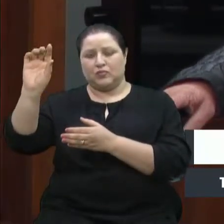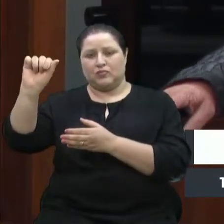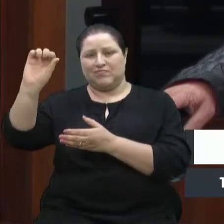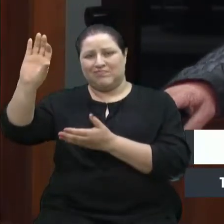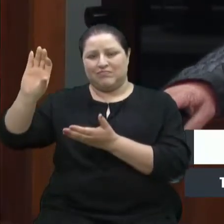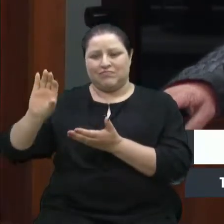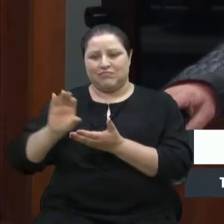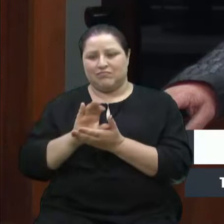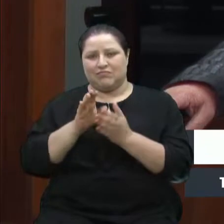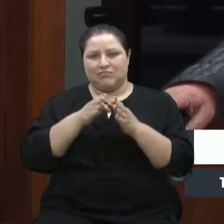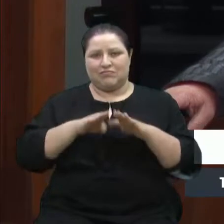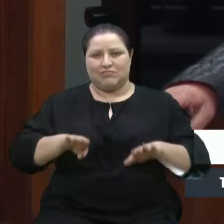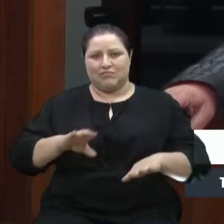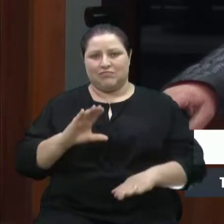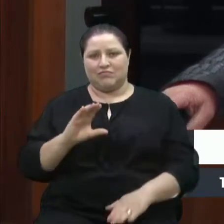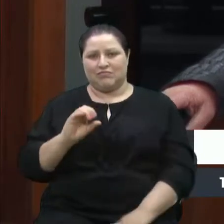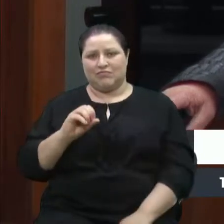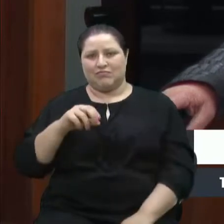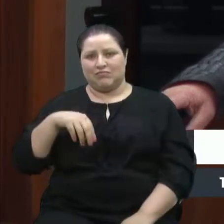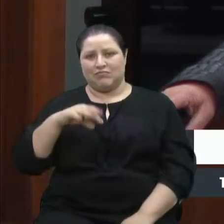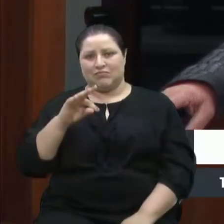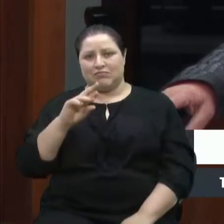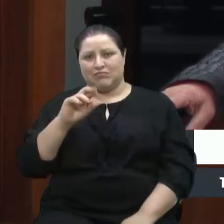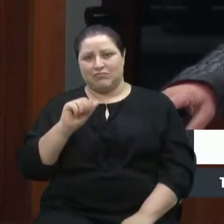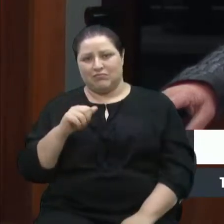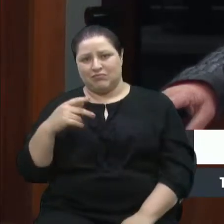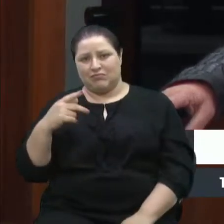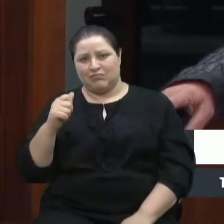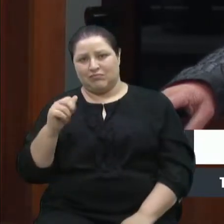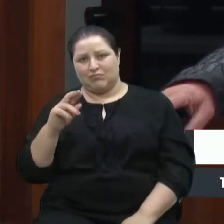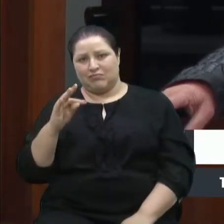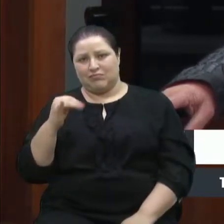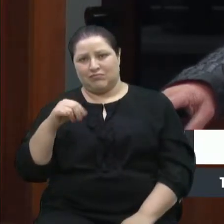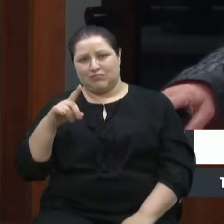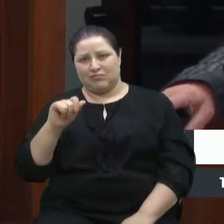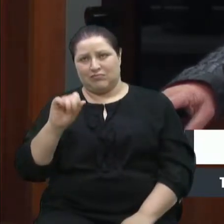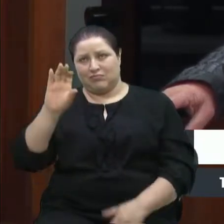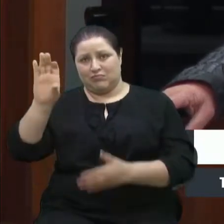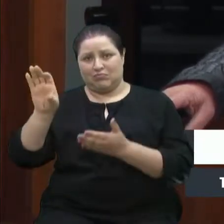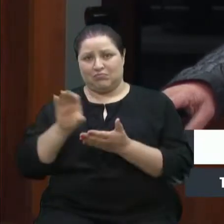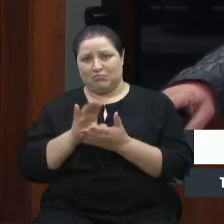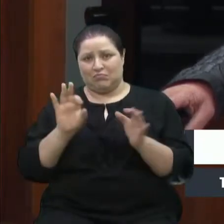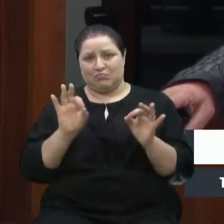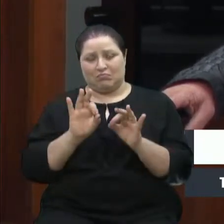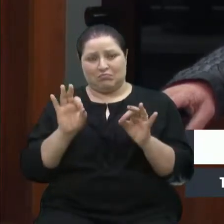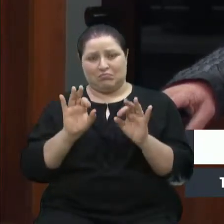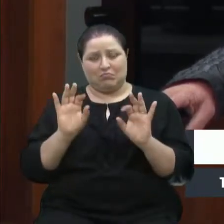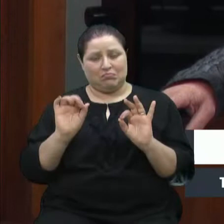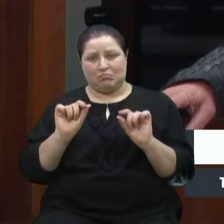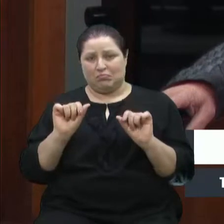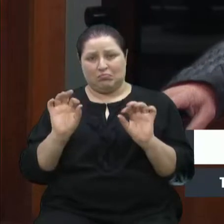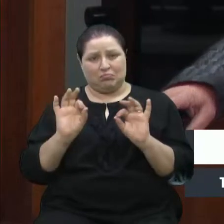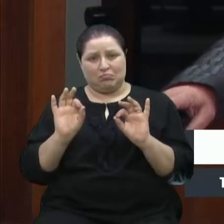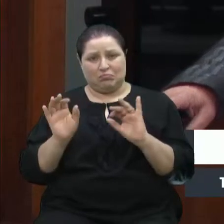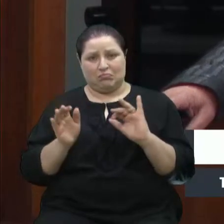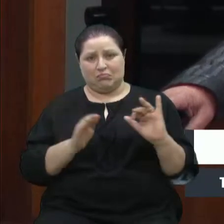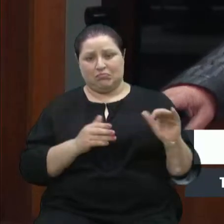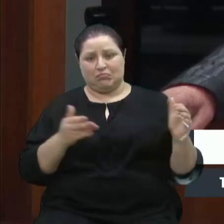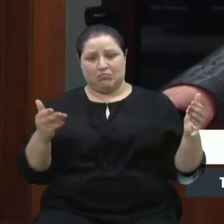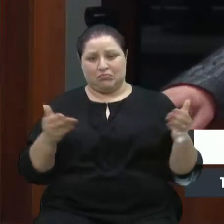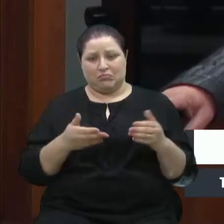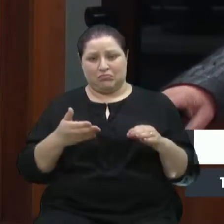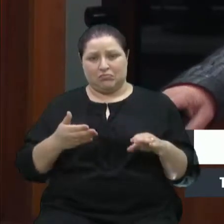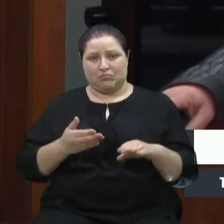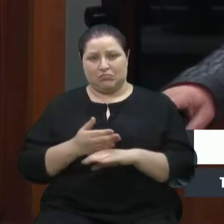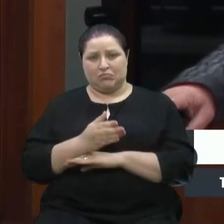na conta da partida então a gente sabe hoje foi aprovado aquele projeto hoje foi aprovado hoje foi aprovado aquele projeto